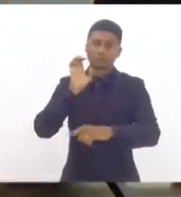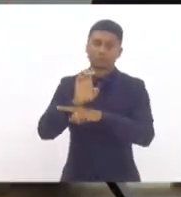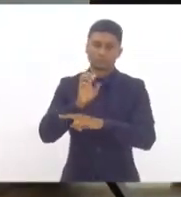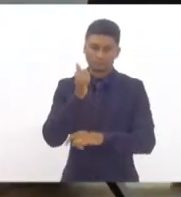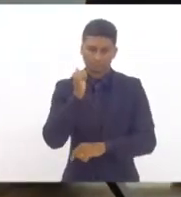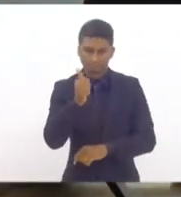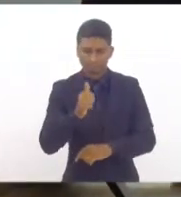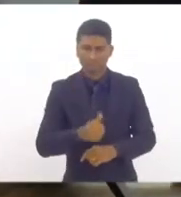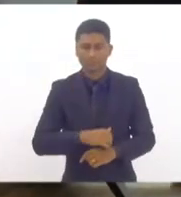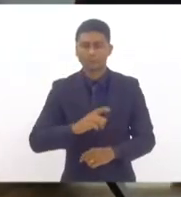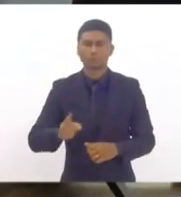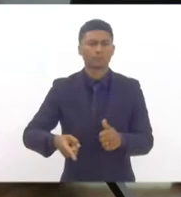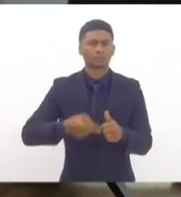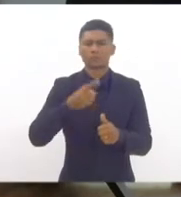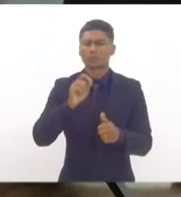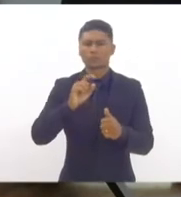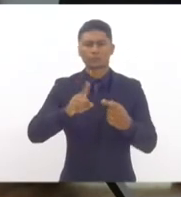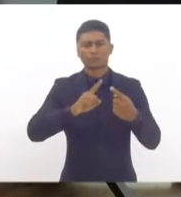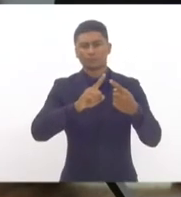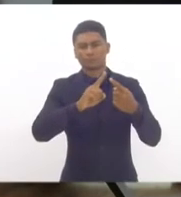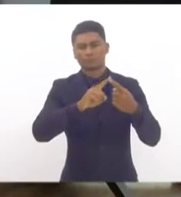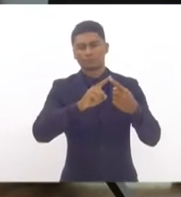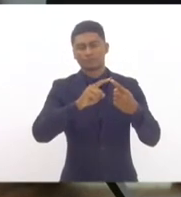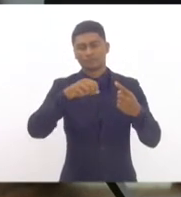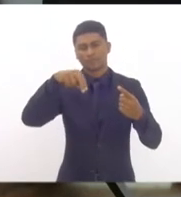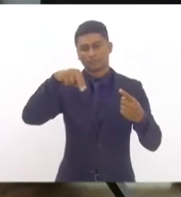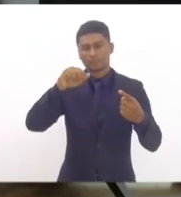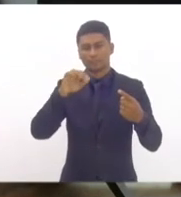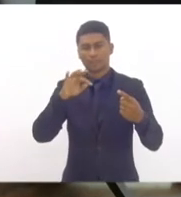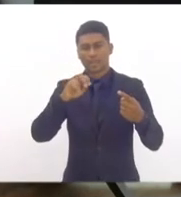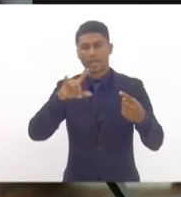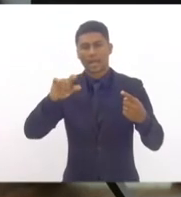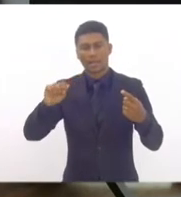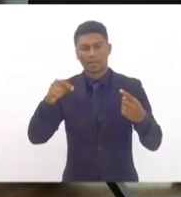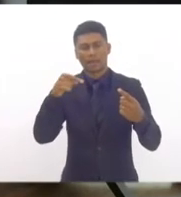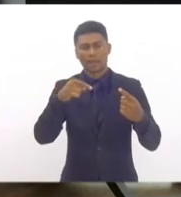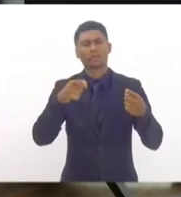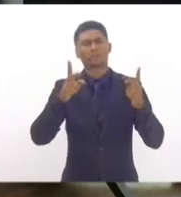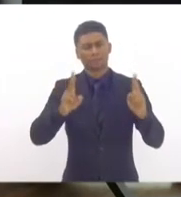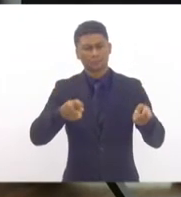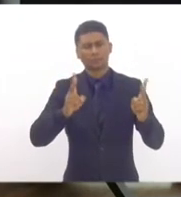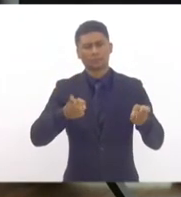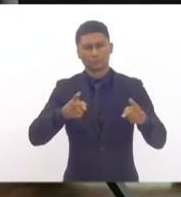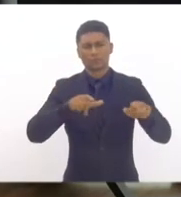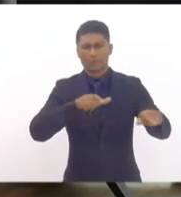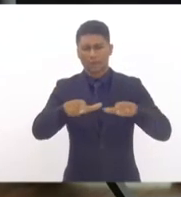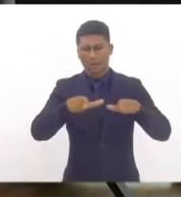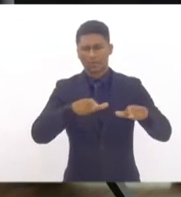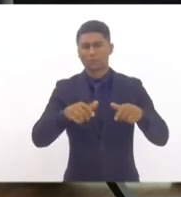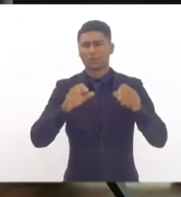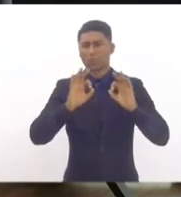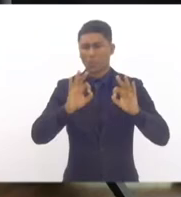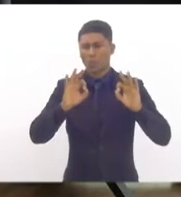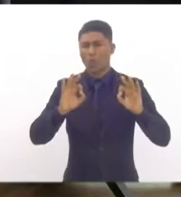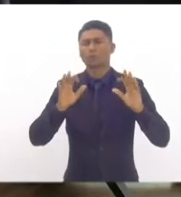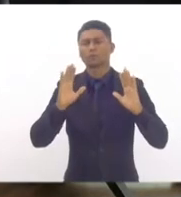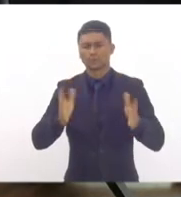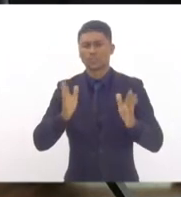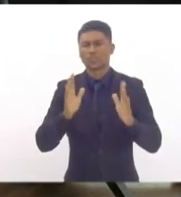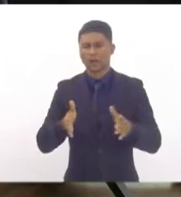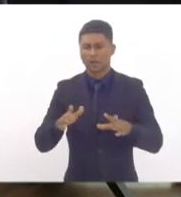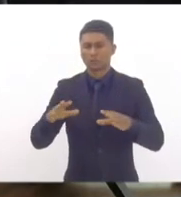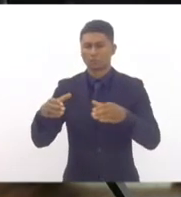Primeiramente, o Conselho indica a recondução da Natália Damasio pelo trabalho impecável que ela vem desenvolvendo no Mecanismo Estadual de Prevenção e Combate à